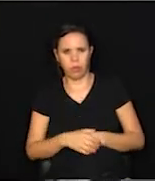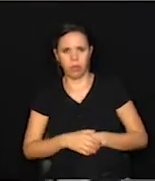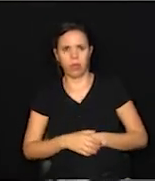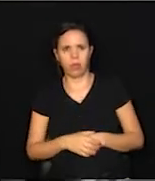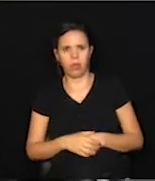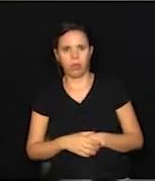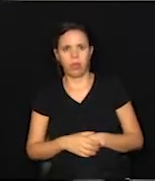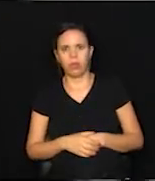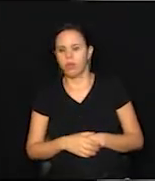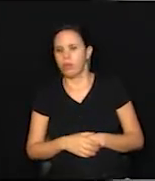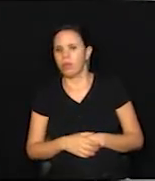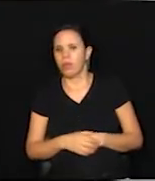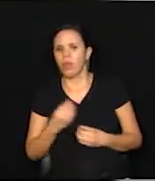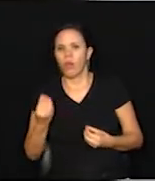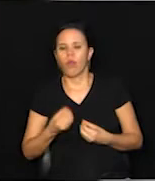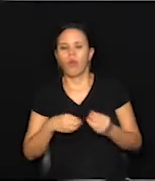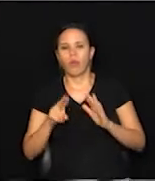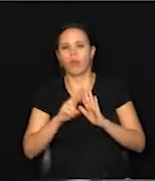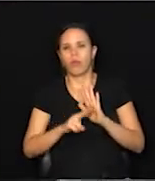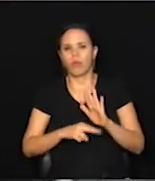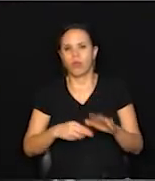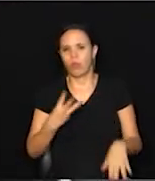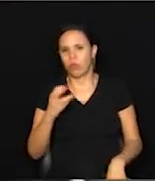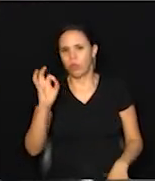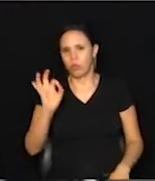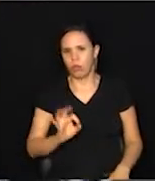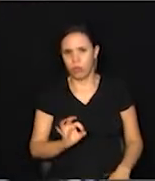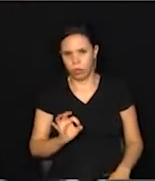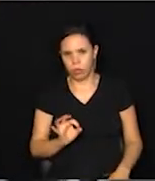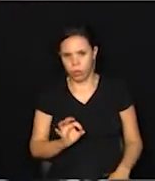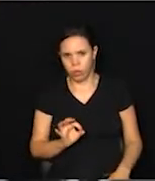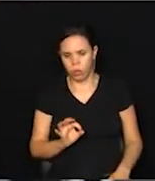a seguinte, com o protocolo, 35%